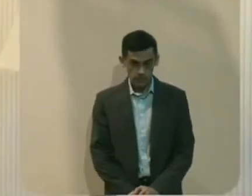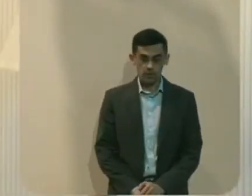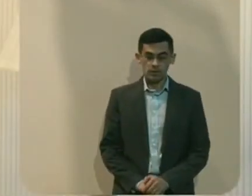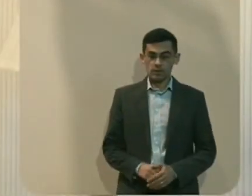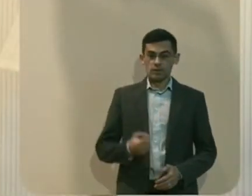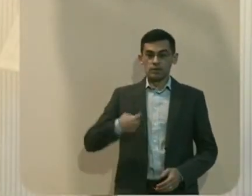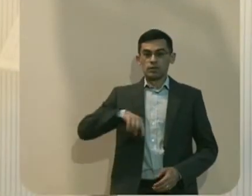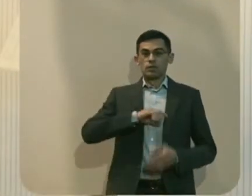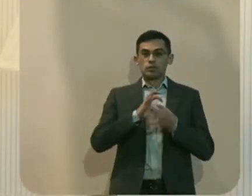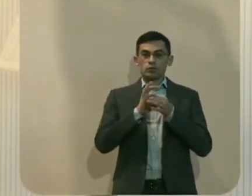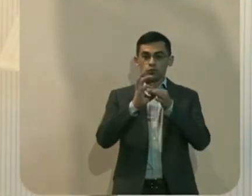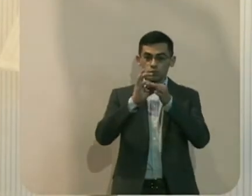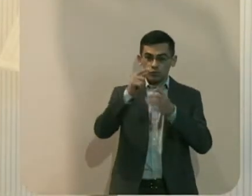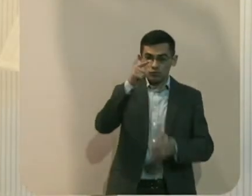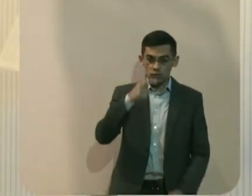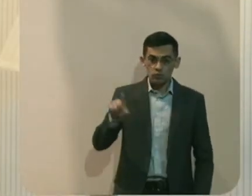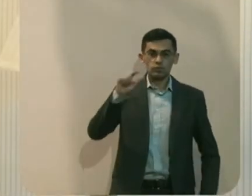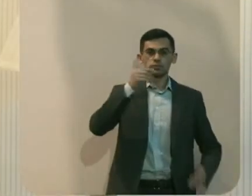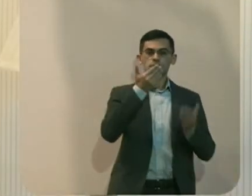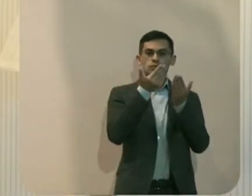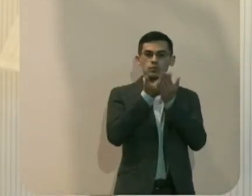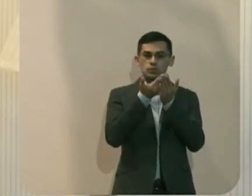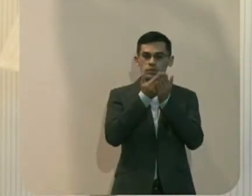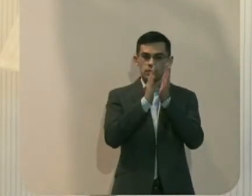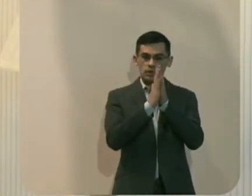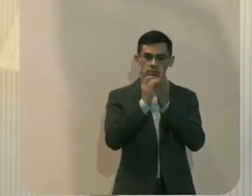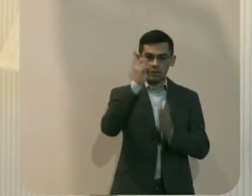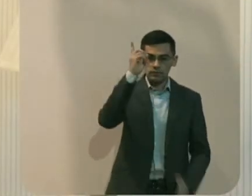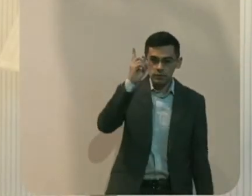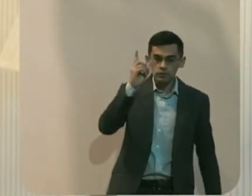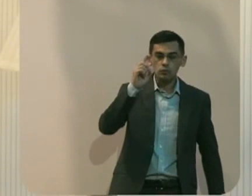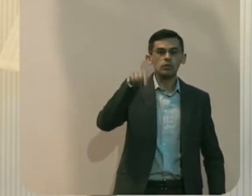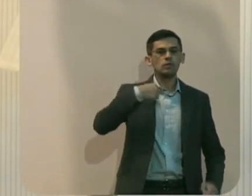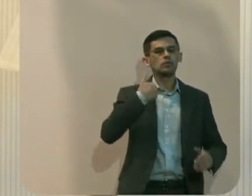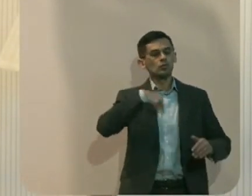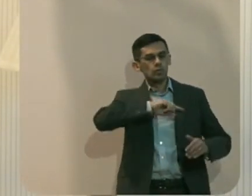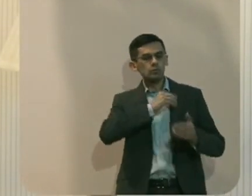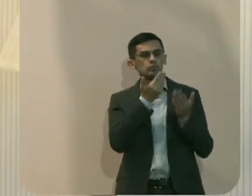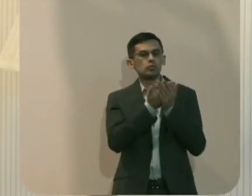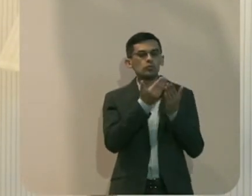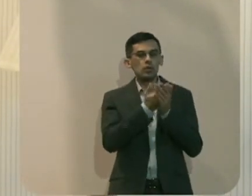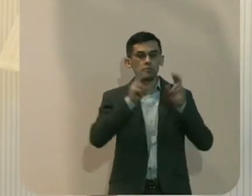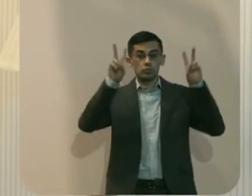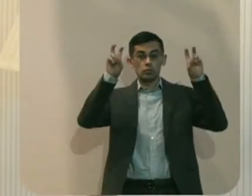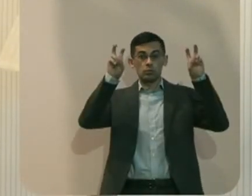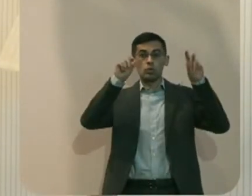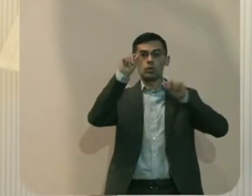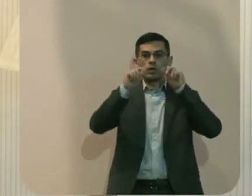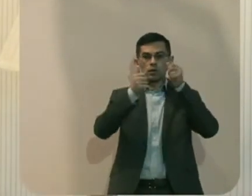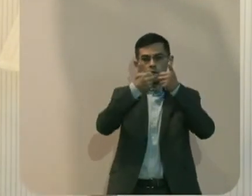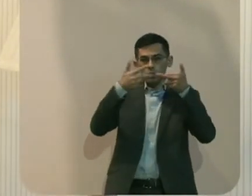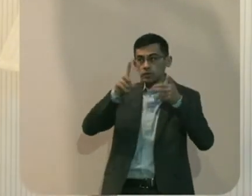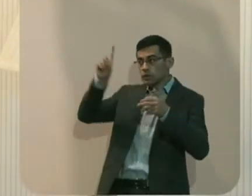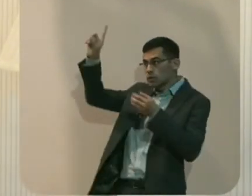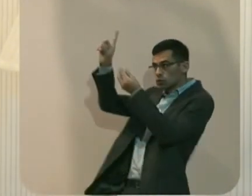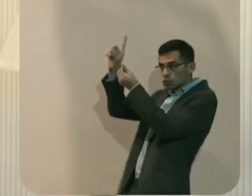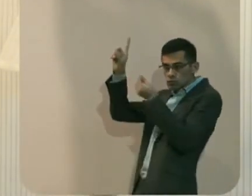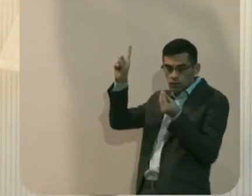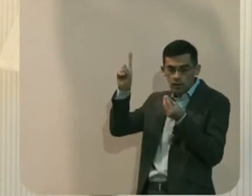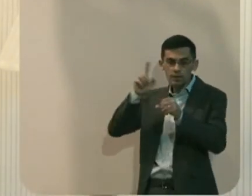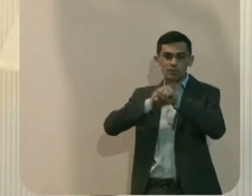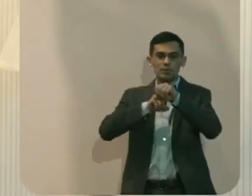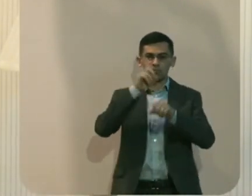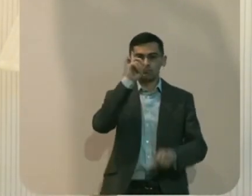estamos juntos outra vez, né, estudando a Palavra de Deus, nessa série que eu tenho feito sobre recursos para os momentos de